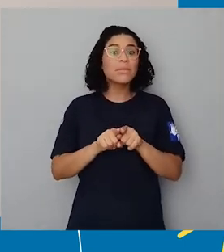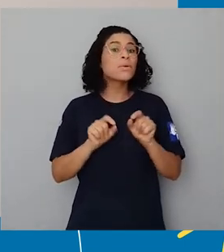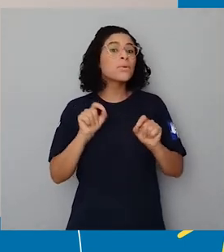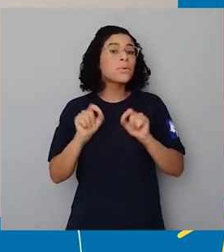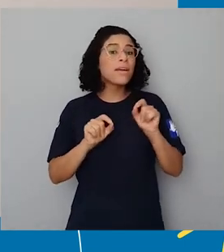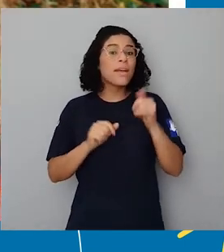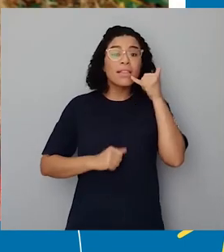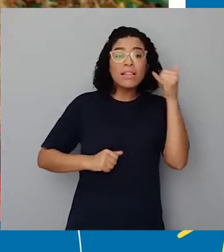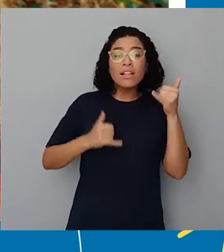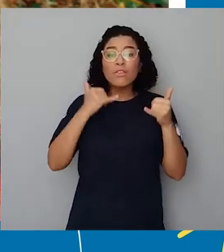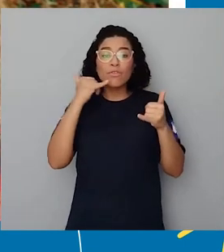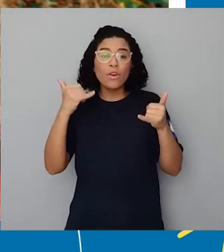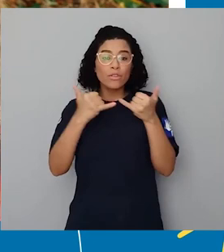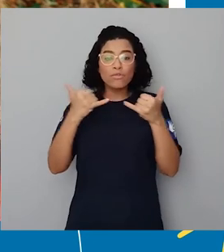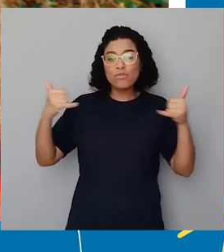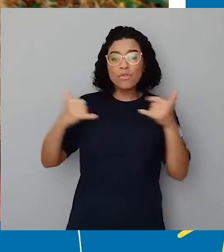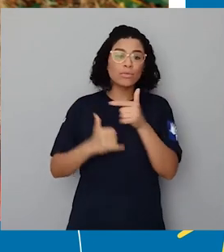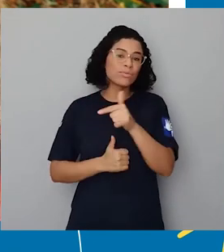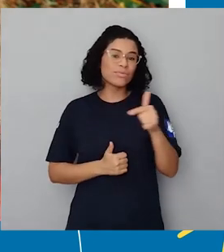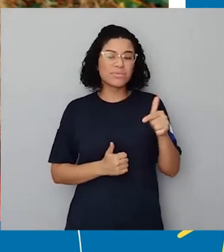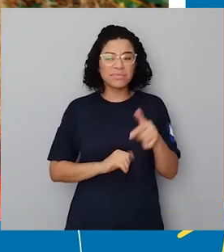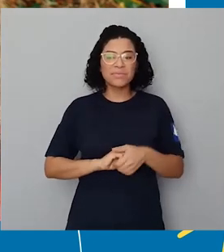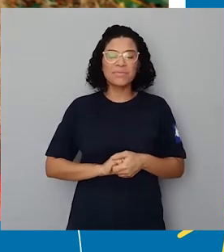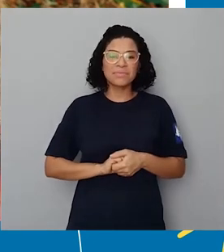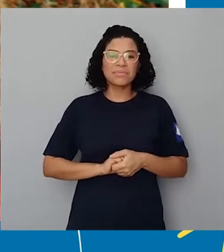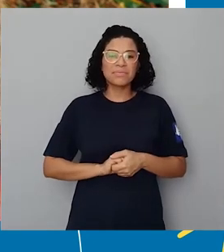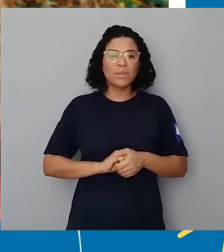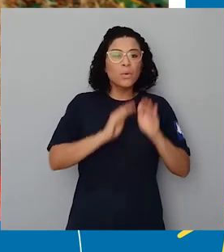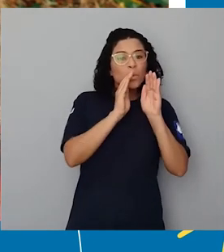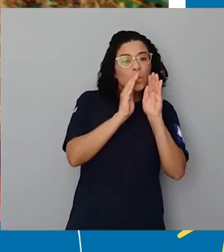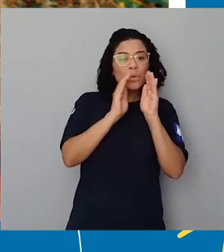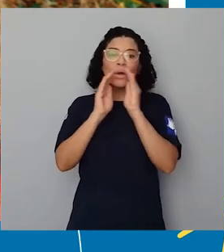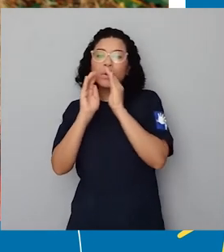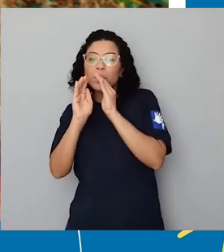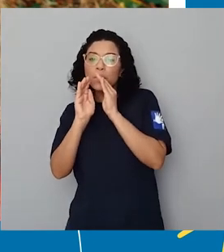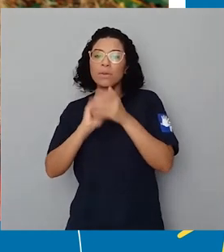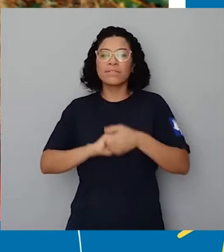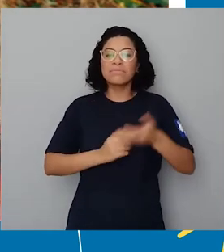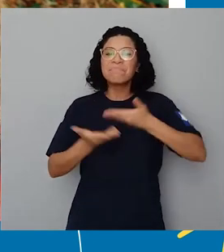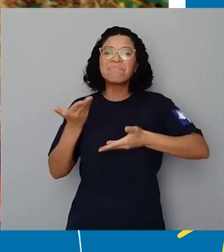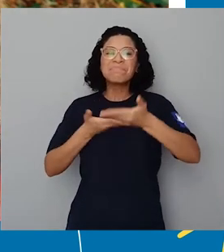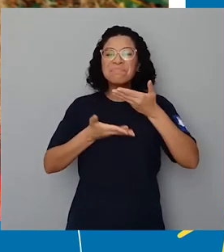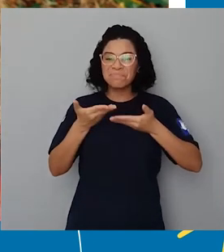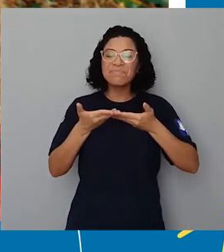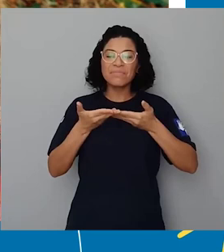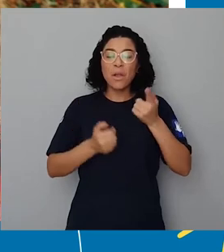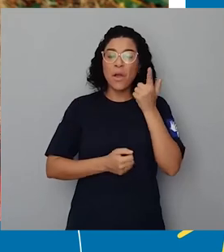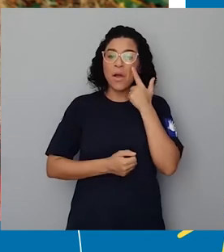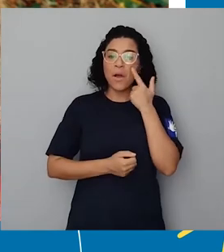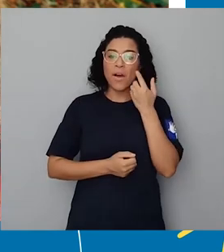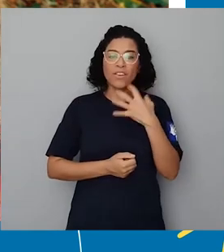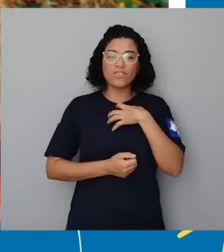que se chama telefone sem fio. E a gente fala alguma coisinha na orelha do amigo, fala pro outro, fala pro outro. Vejam só